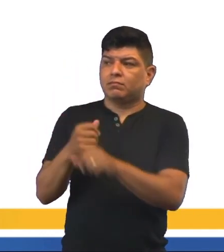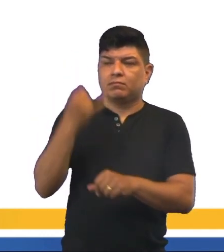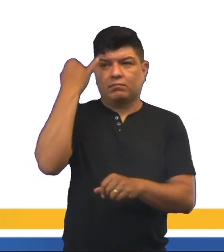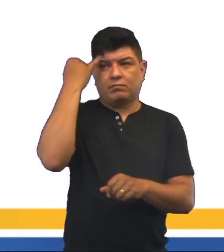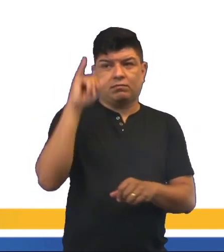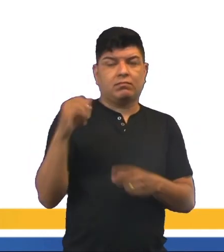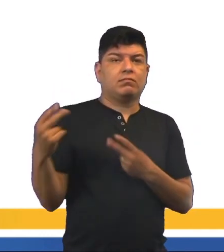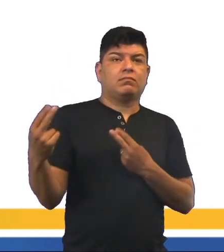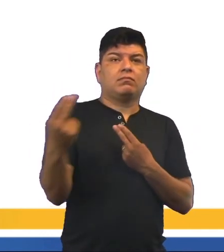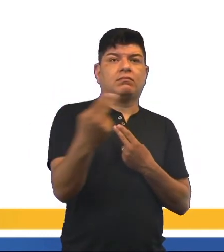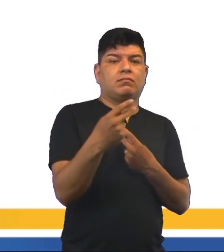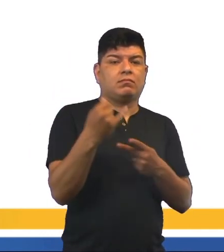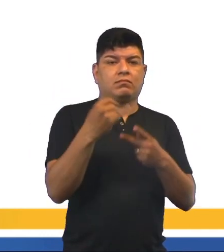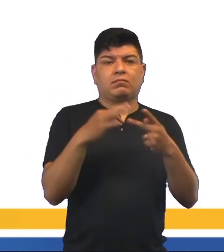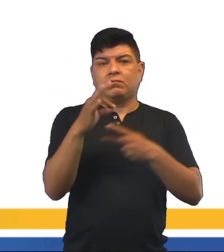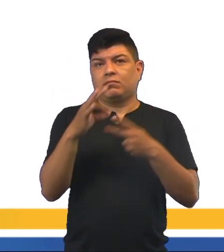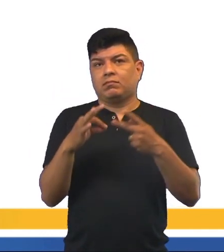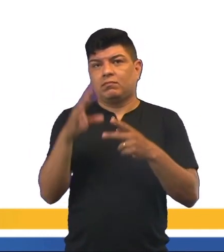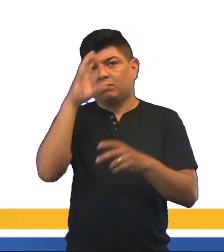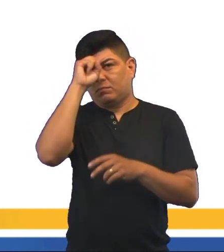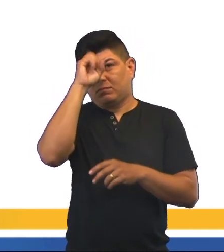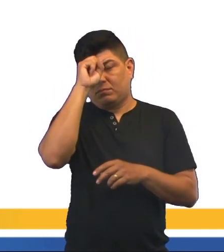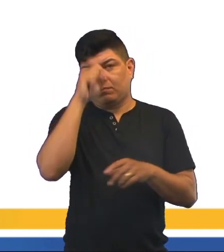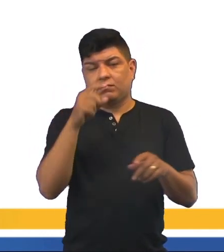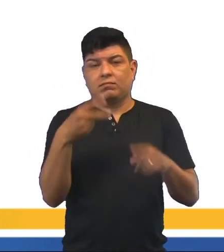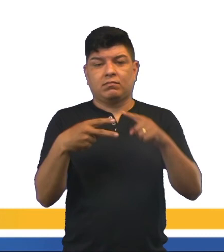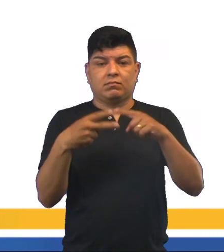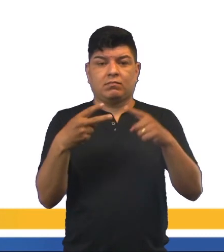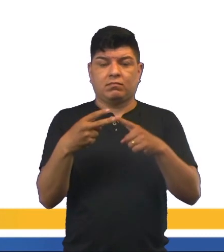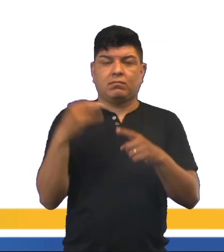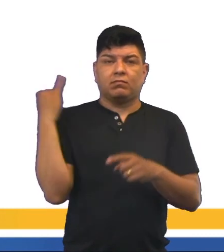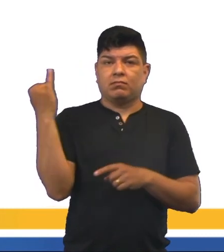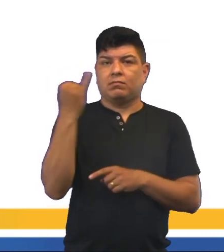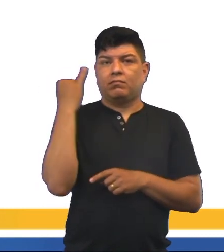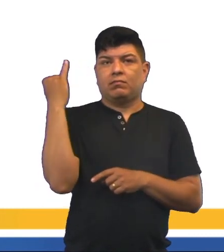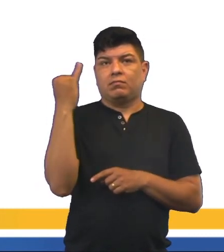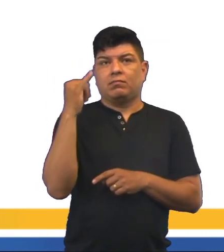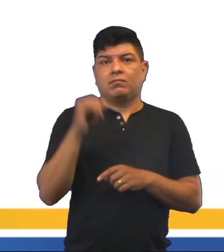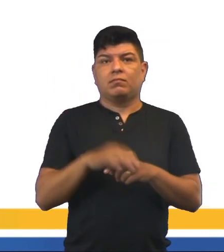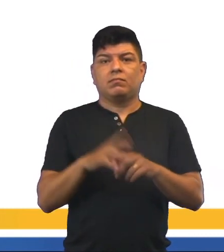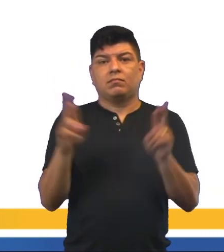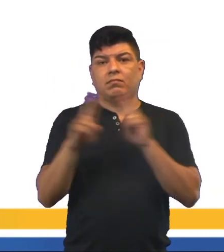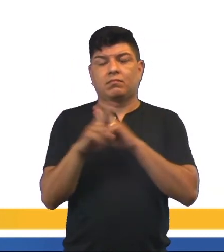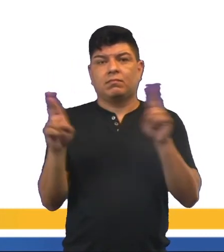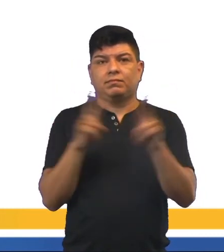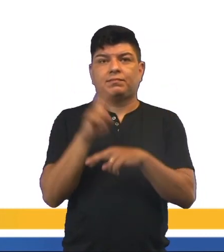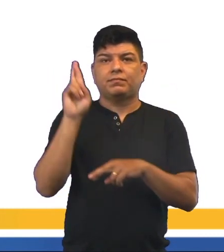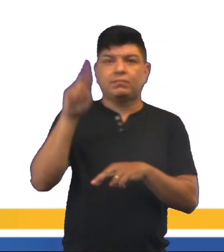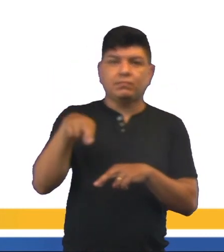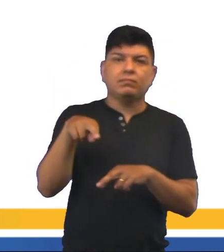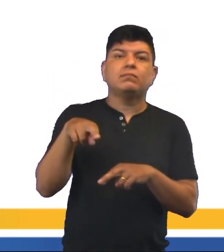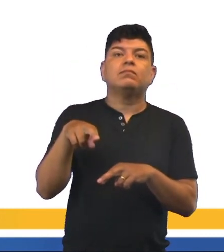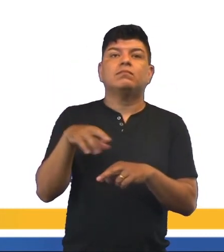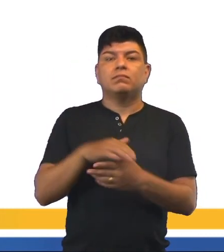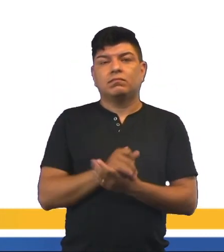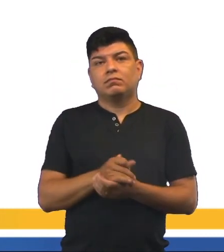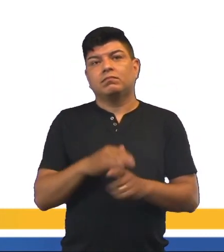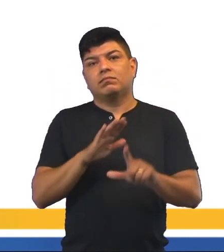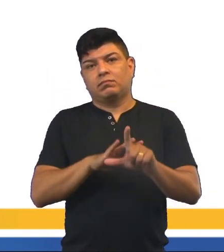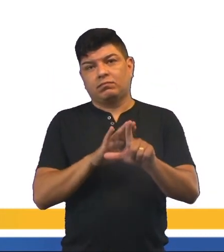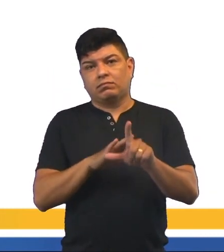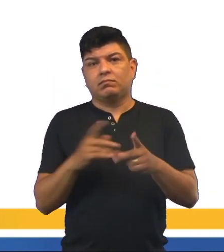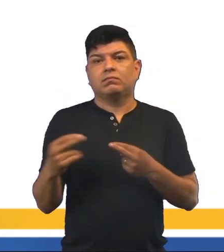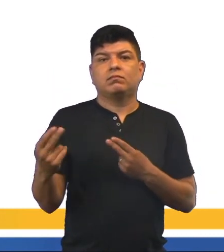ideia de semelhança entre polígonos e aprendemos duas propriedades importantes. A relação da razão entre